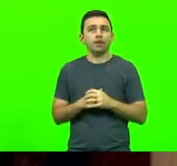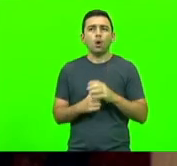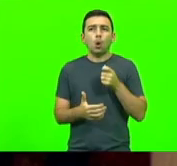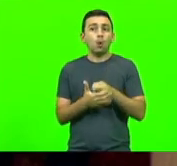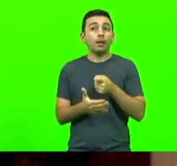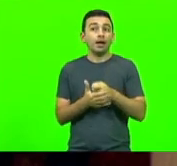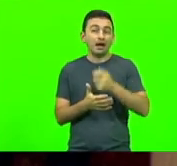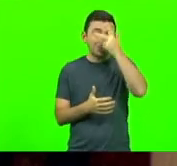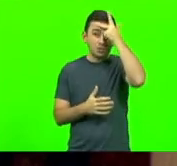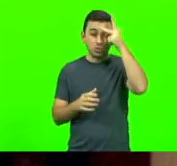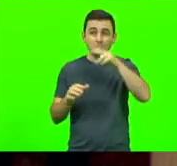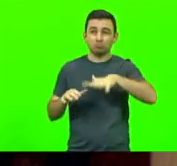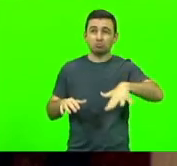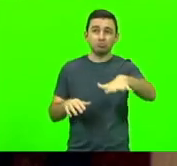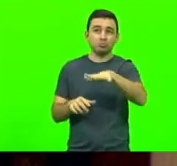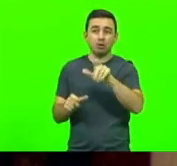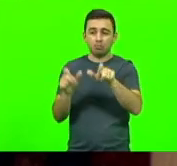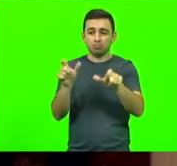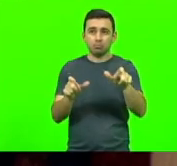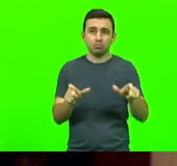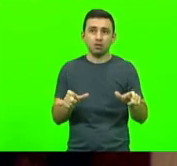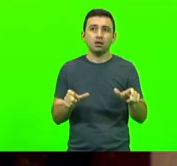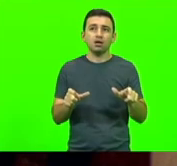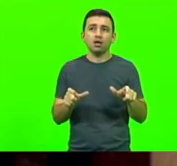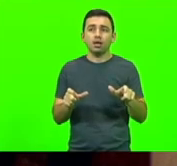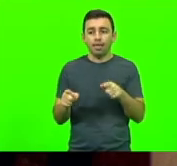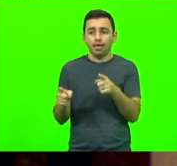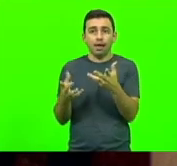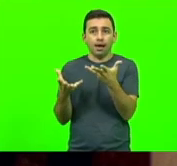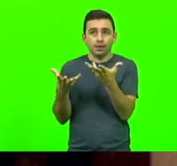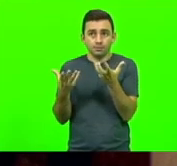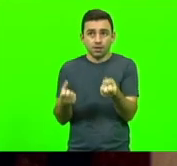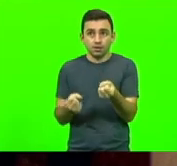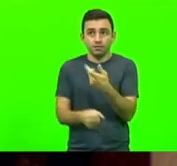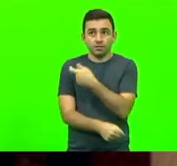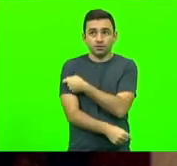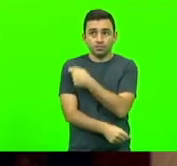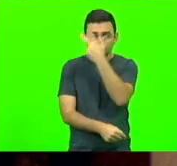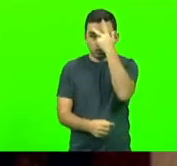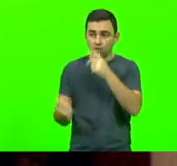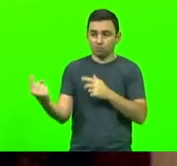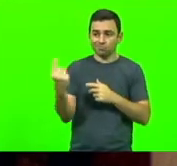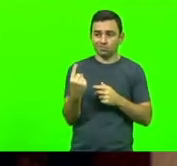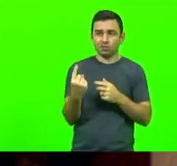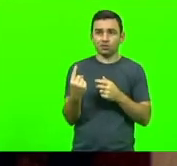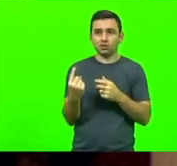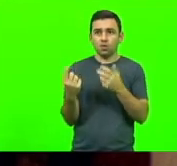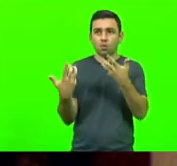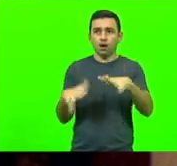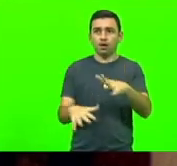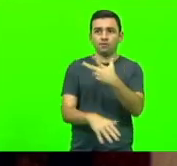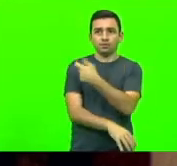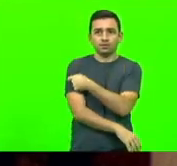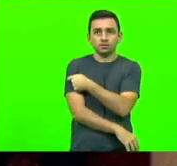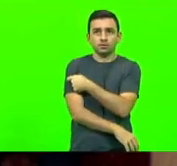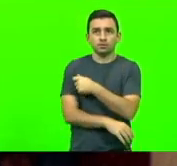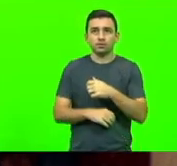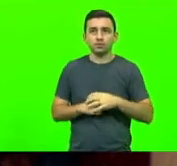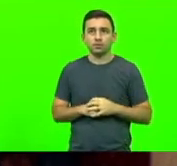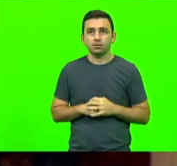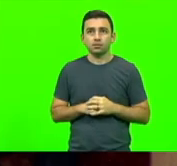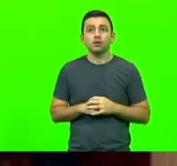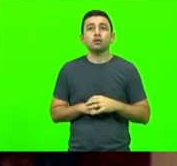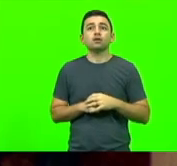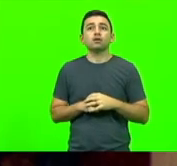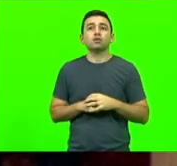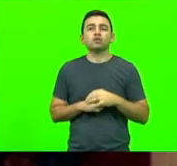obrigar pessoas que são a favor da vacina, que recebam pessoas que não queiram se vacinar. Nós